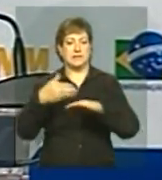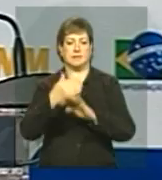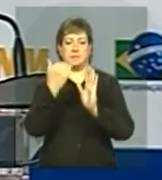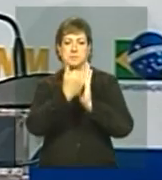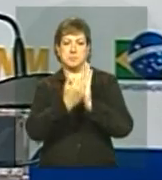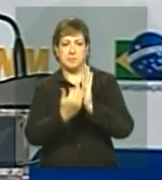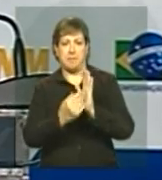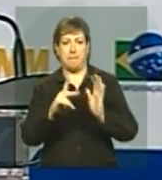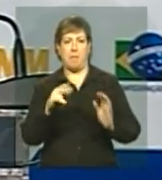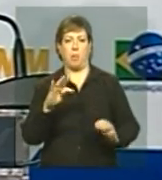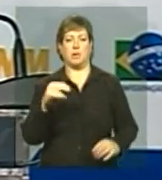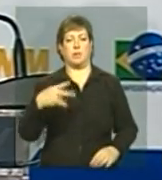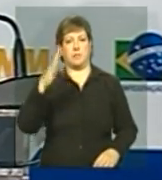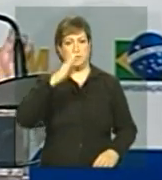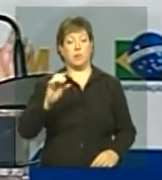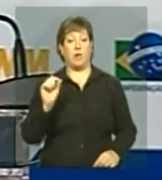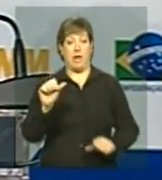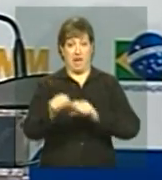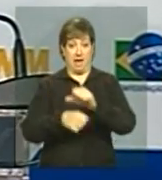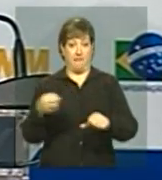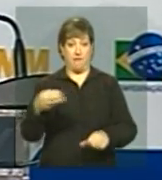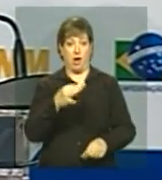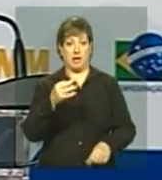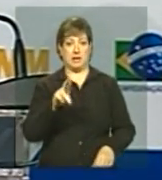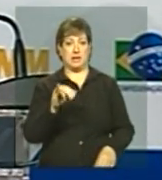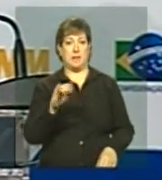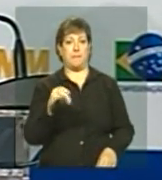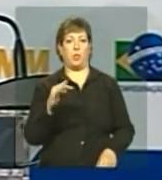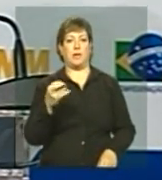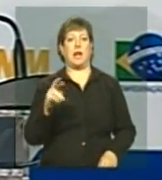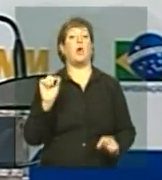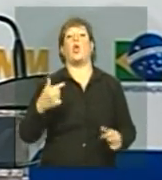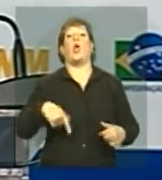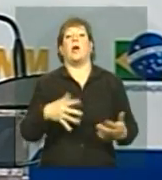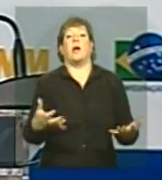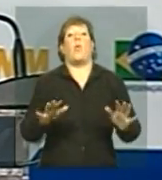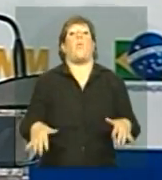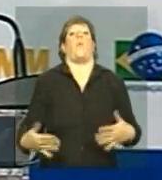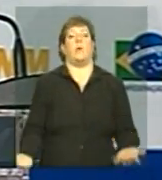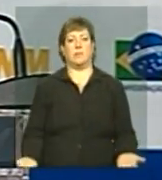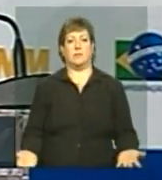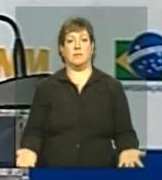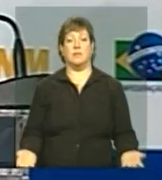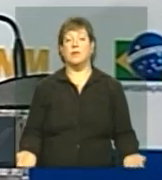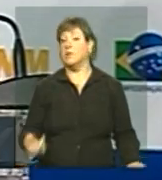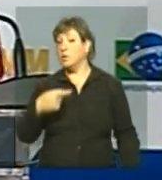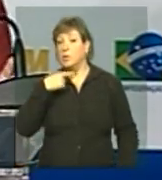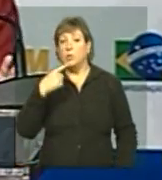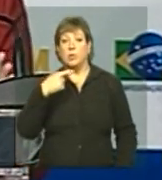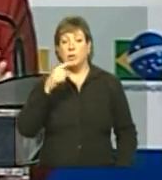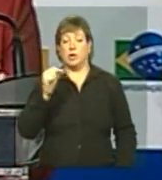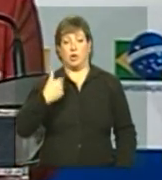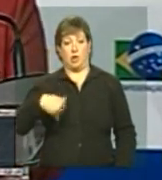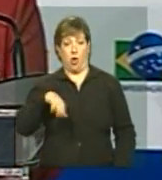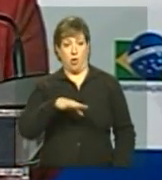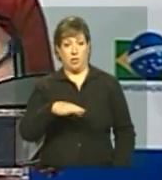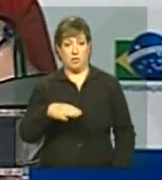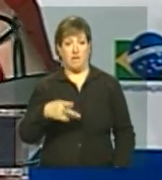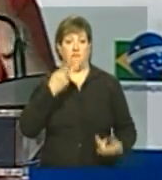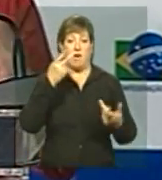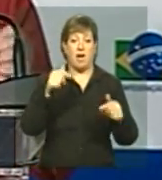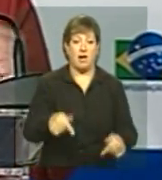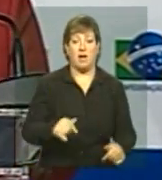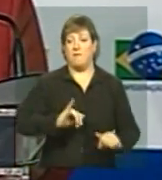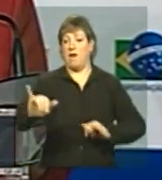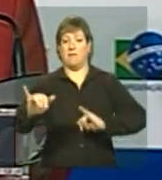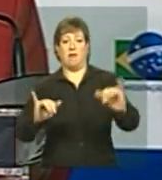Brasil, que reforma tributária nós queremos. Não adianta a gente chegar aqui e falar uns para